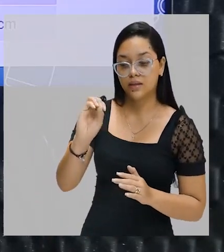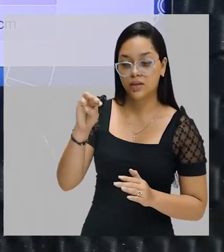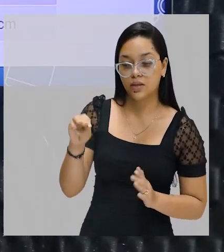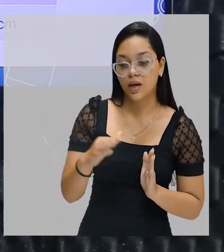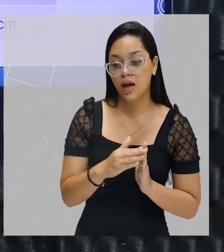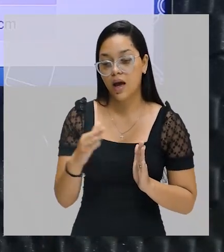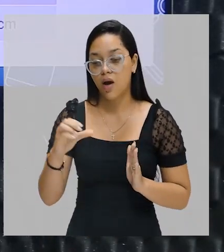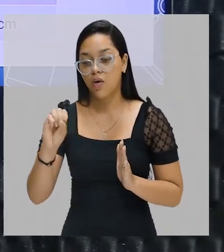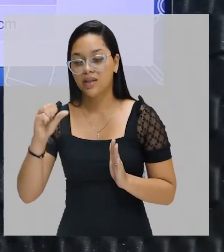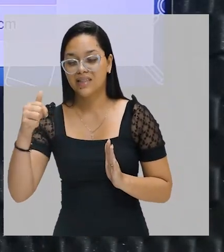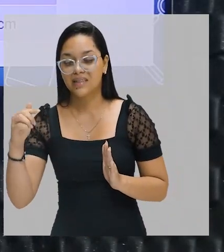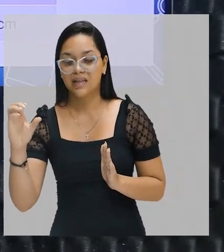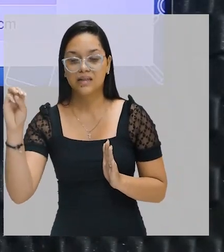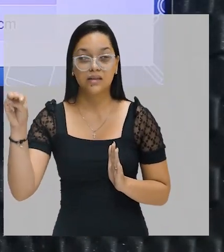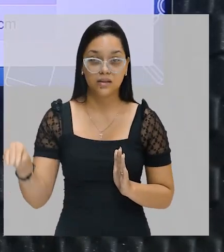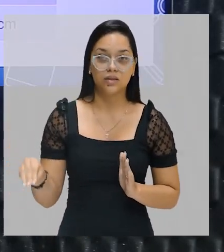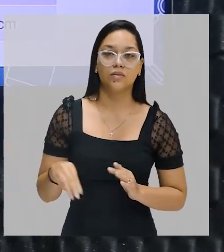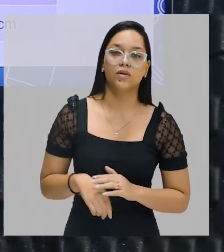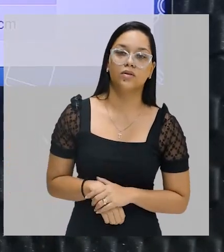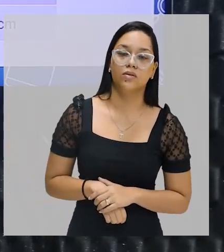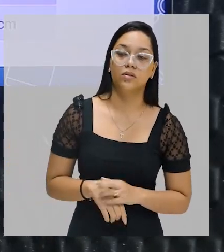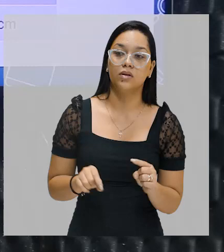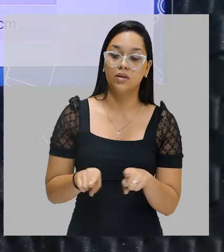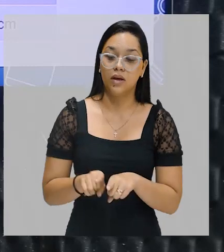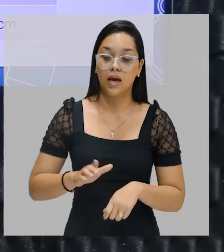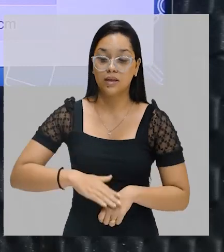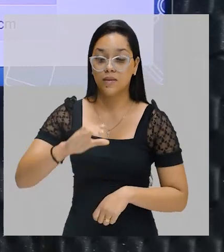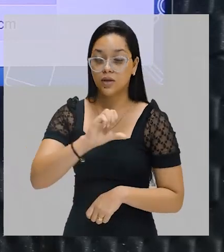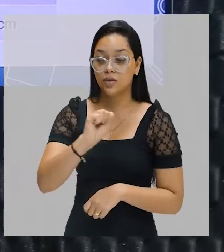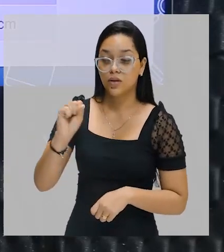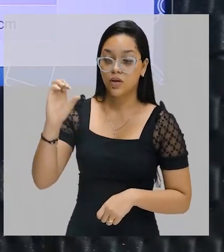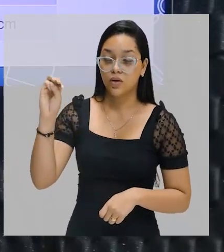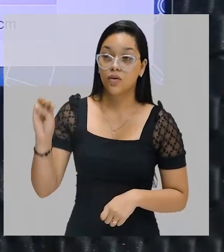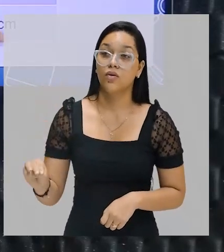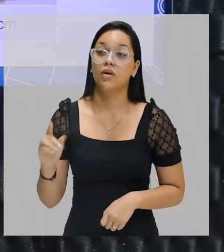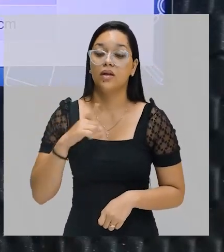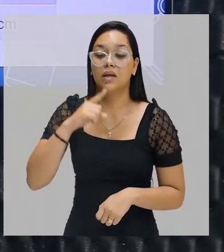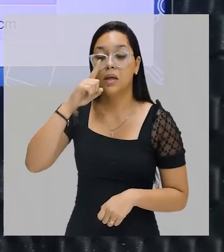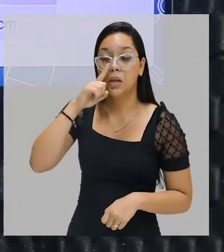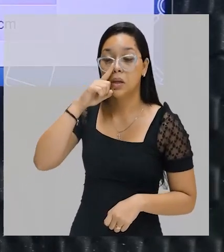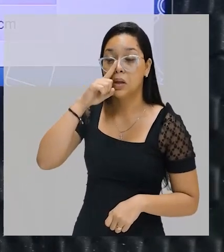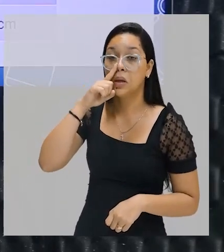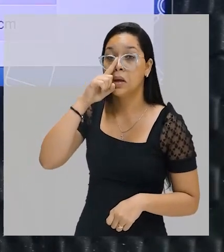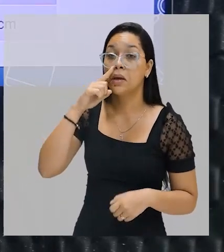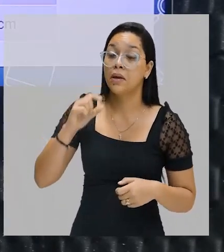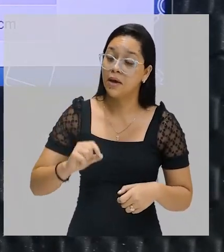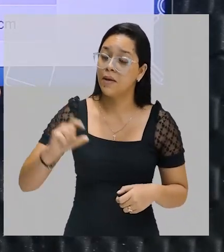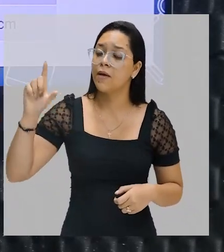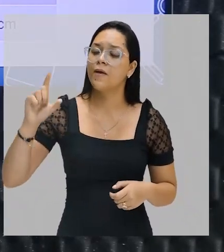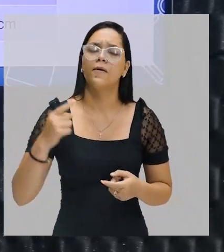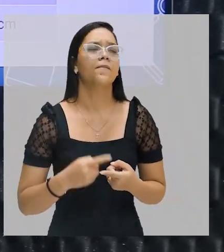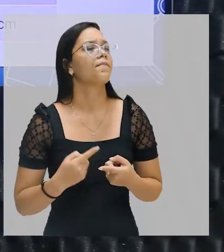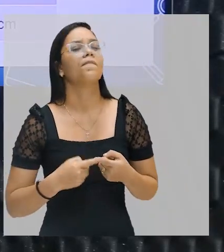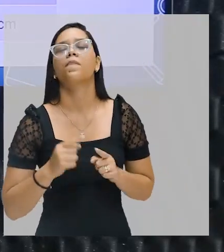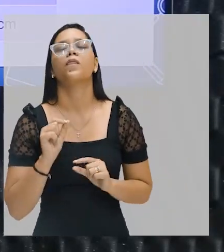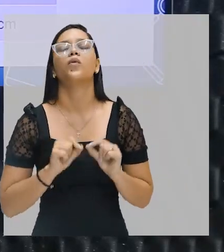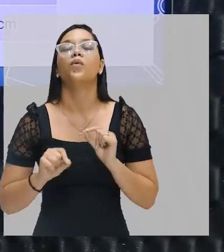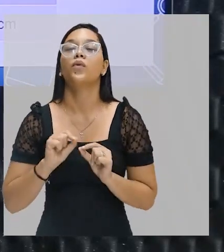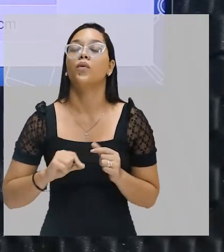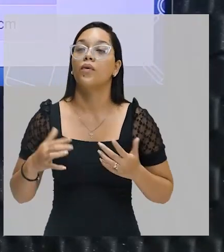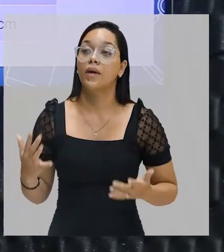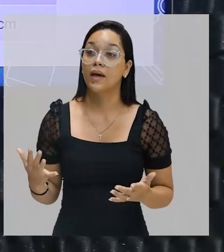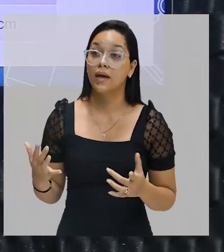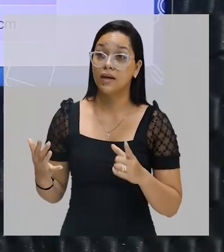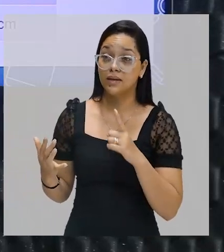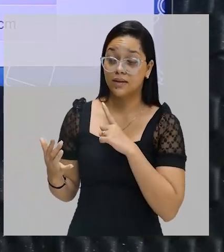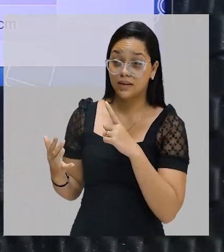a 87 centímetros. Acima de 88, um risco aumentado. Risco aumentado de quê, professor?